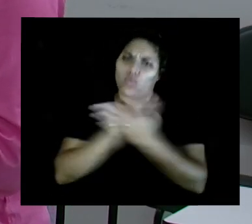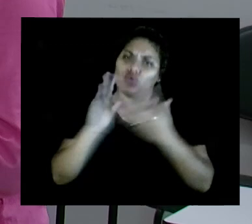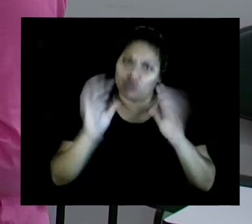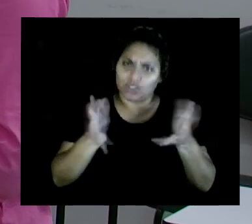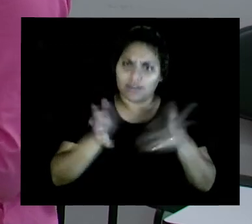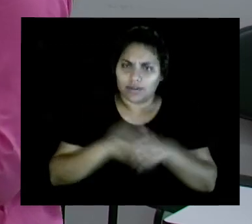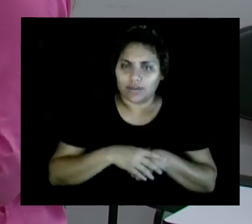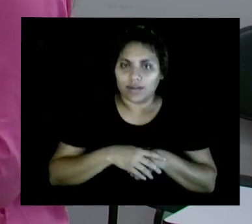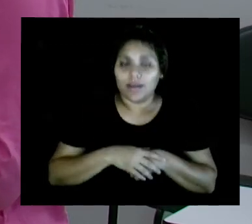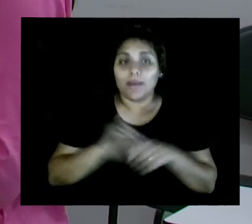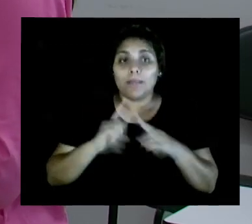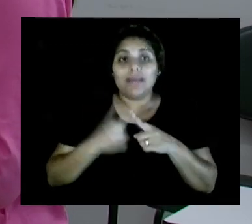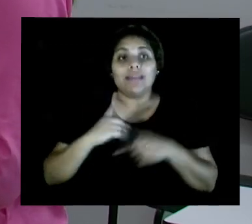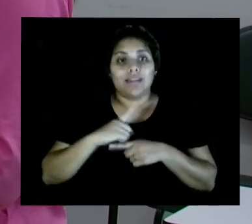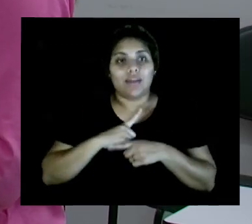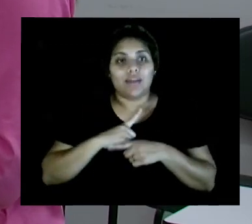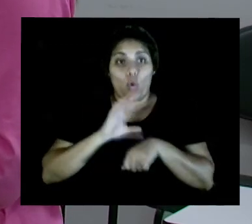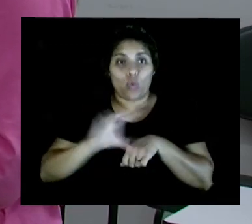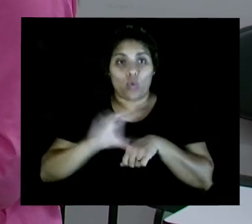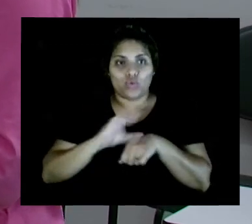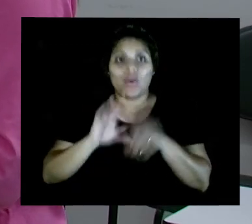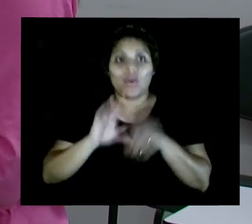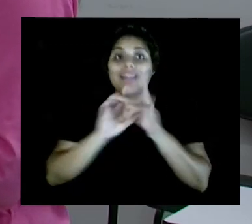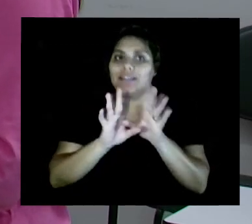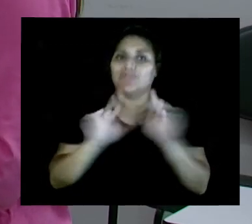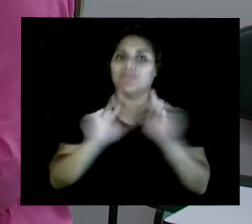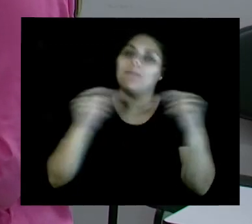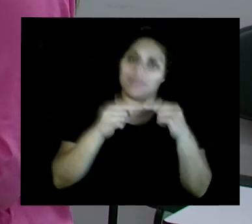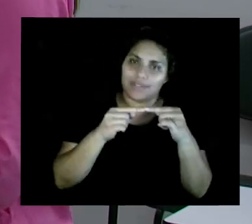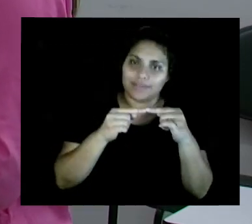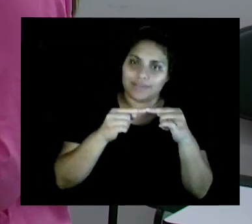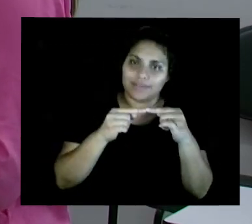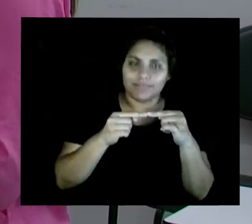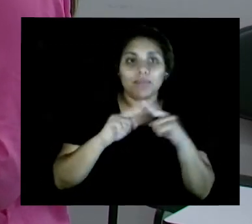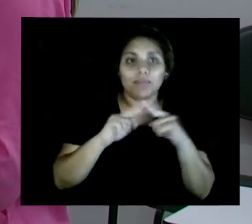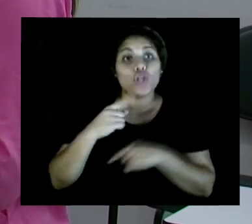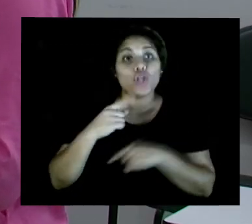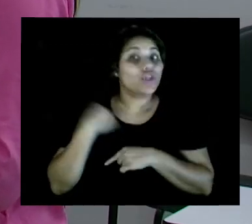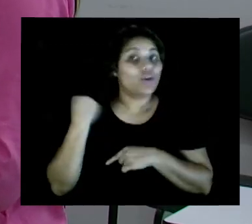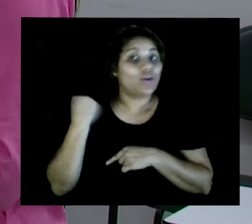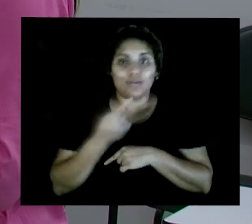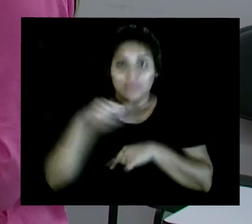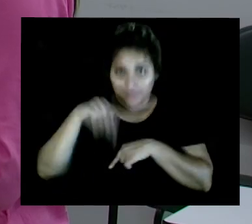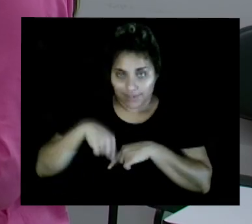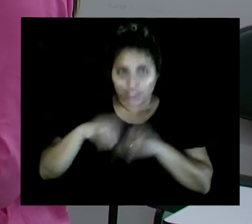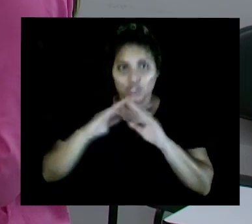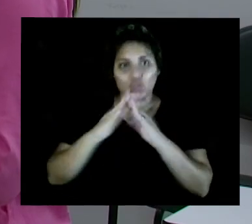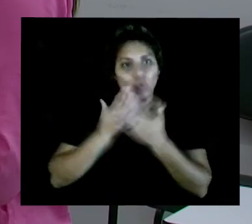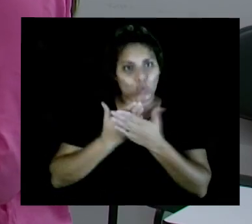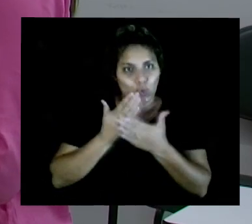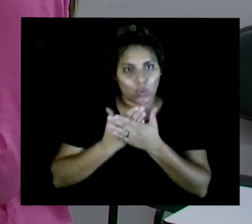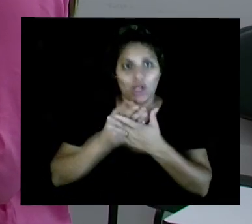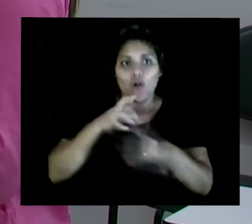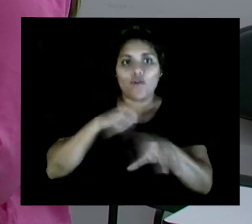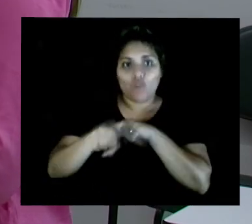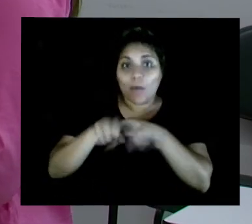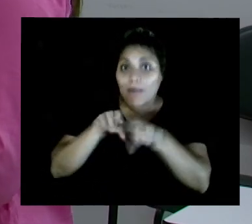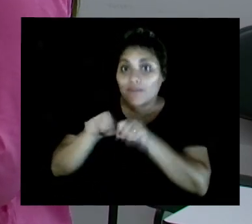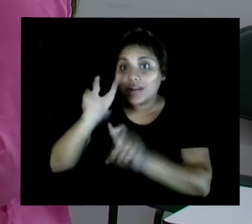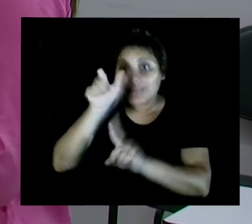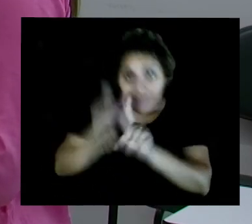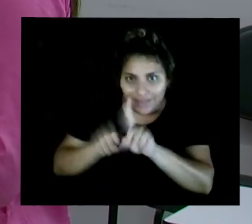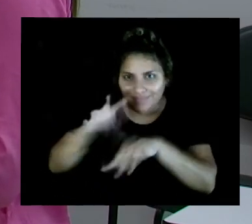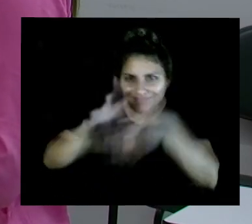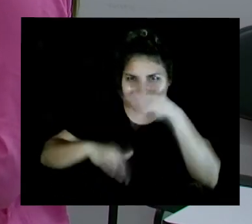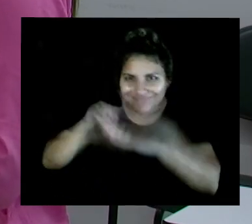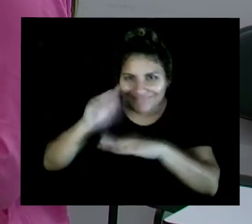pós-graduação, mas também como curso livre. O nosso não, o nosso que a gente tem dentro da escola, que é o que forma